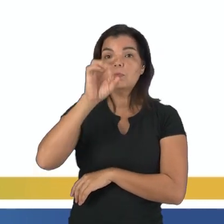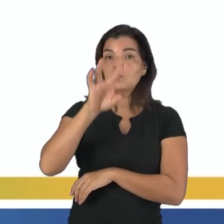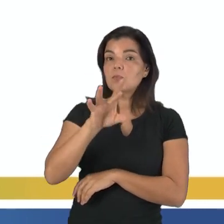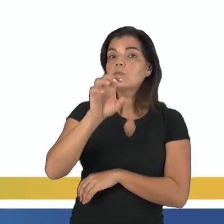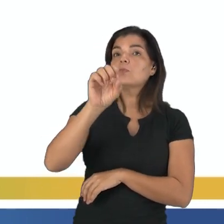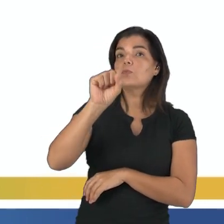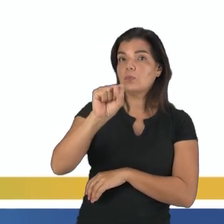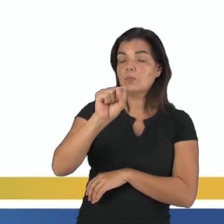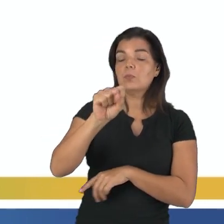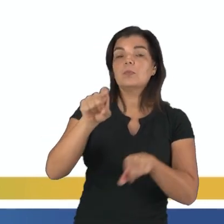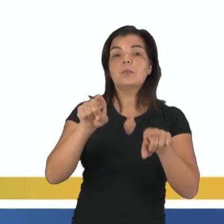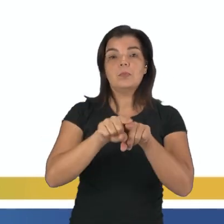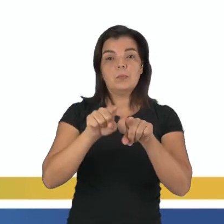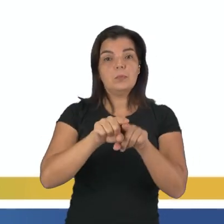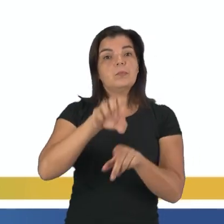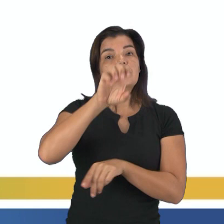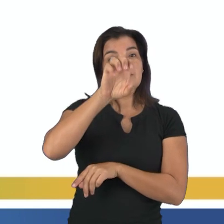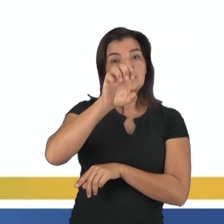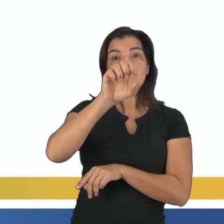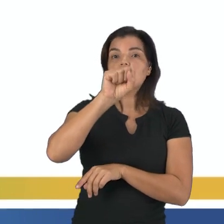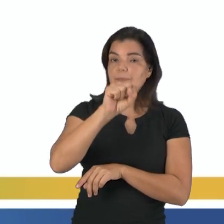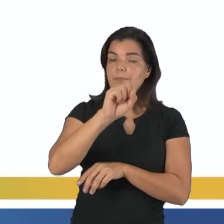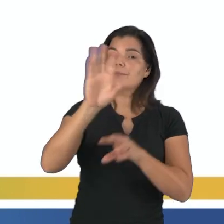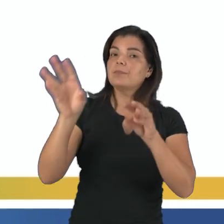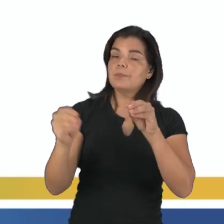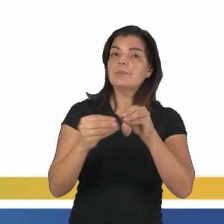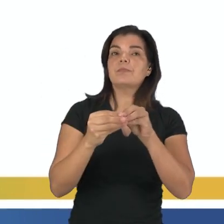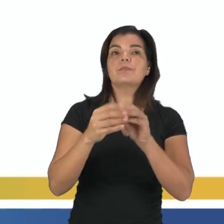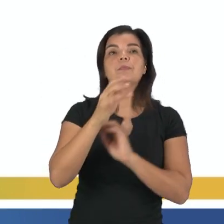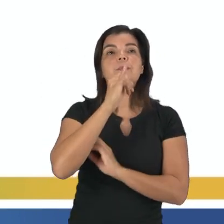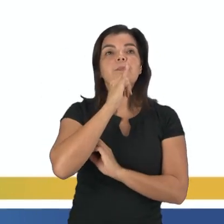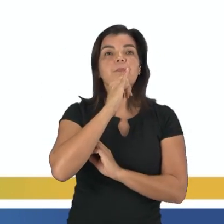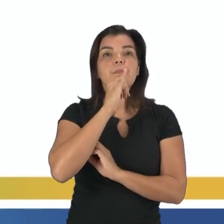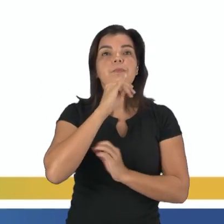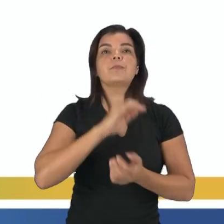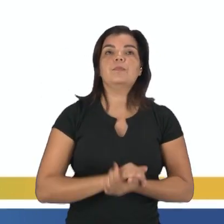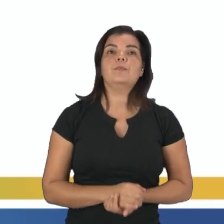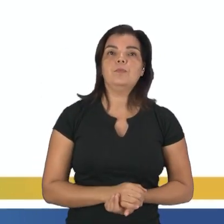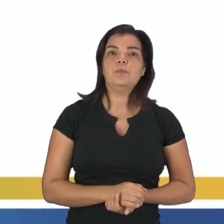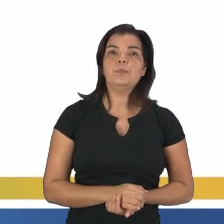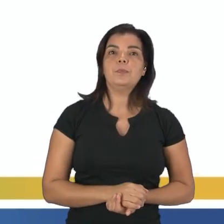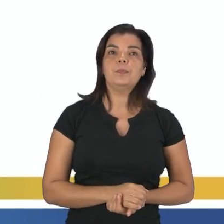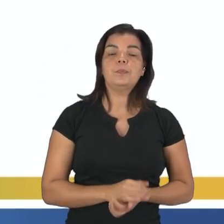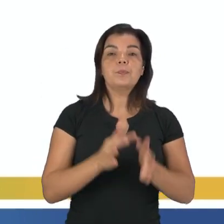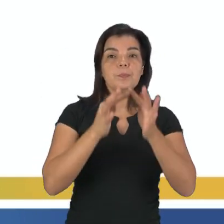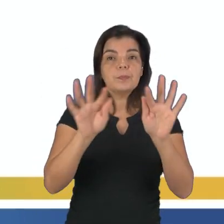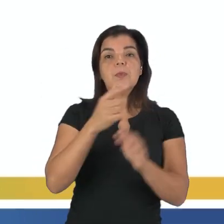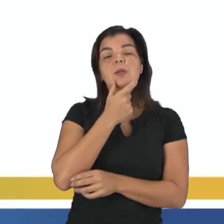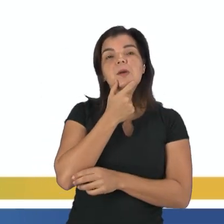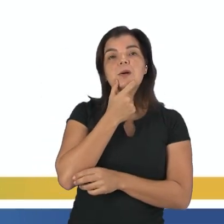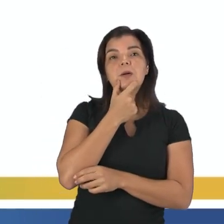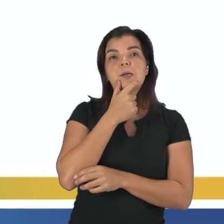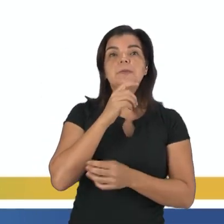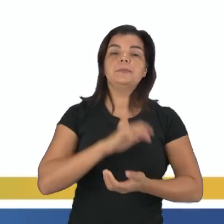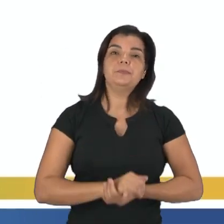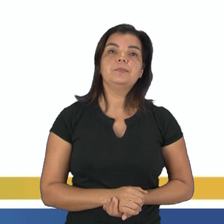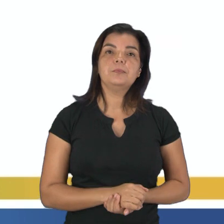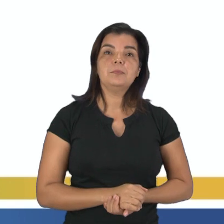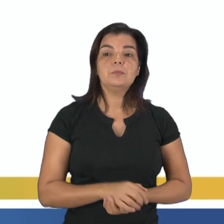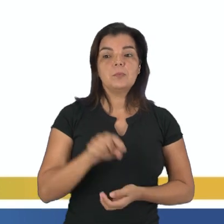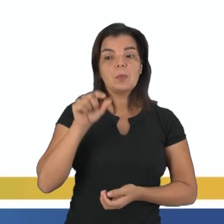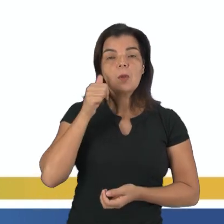o S, você vai colocar ES no final. Olha o exemplo. He watches TV every